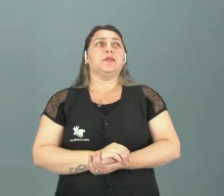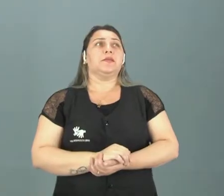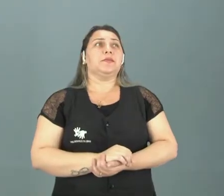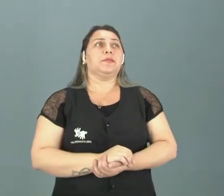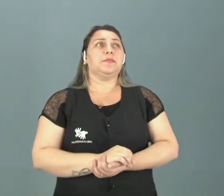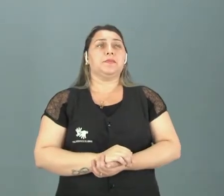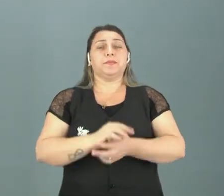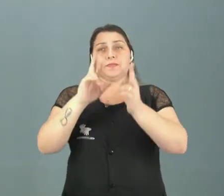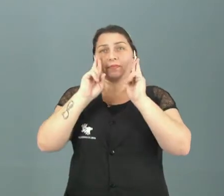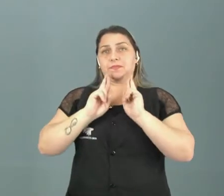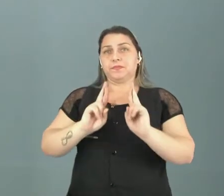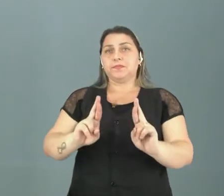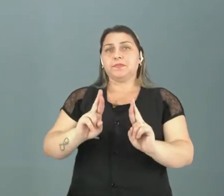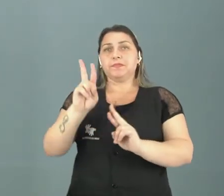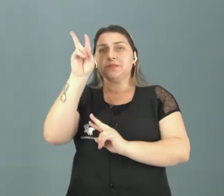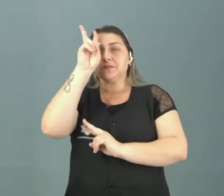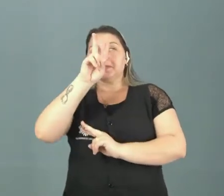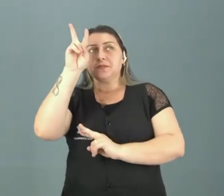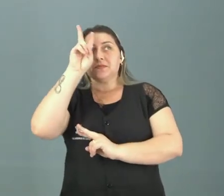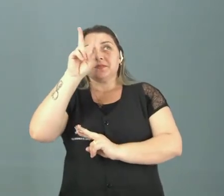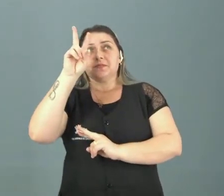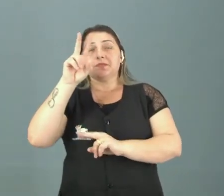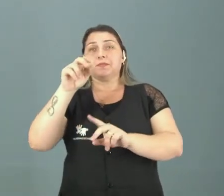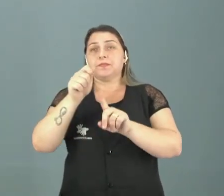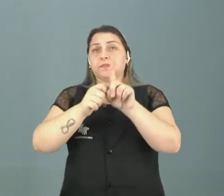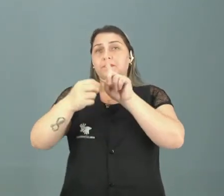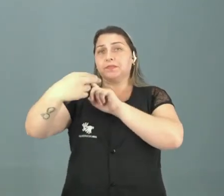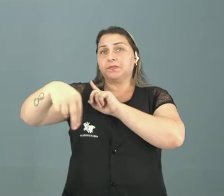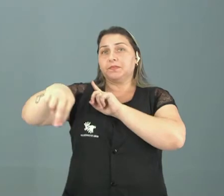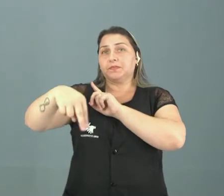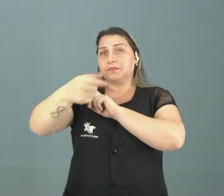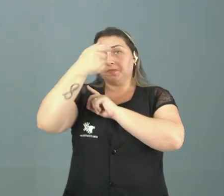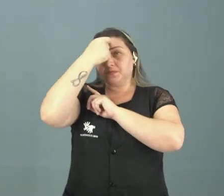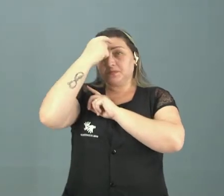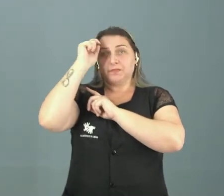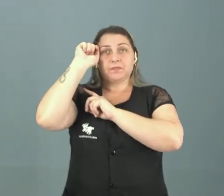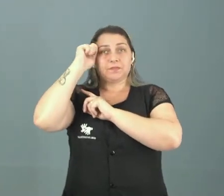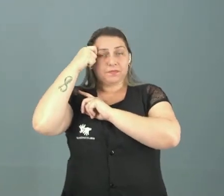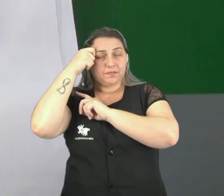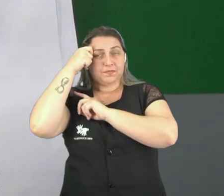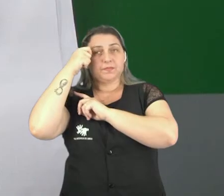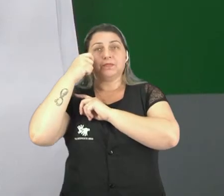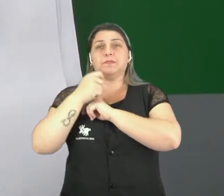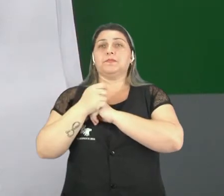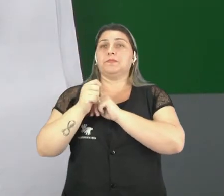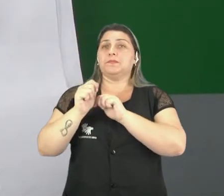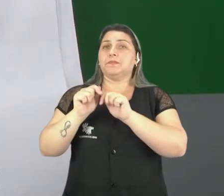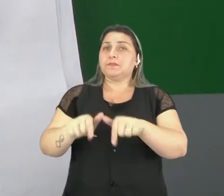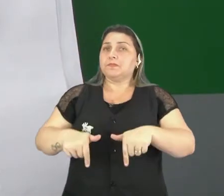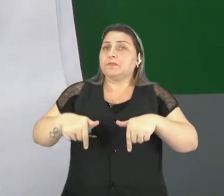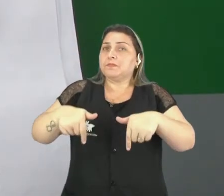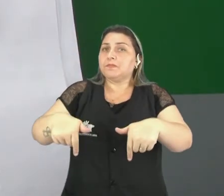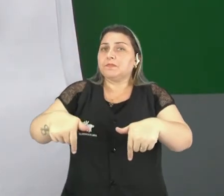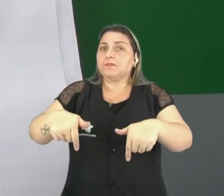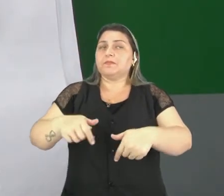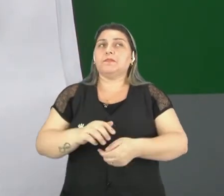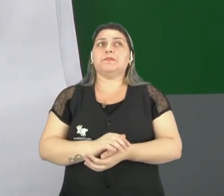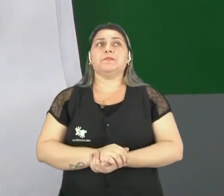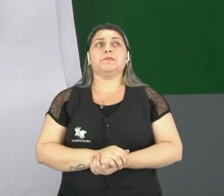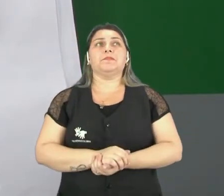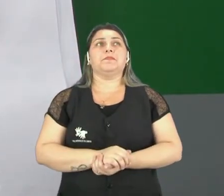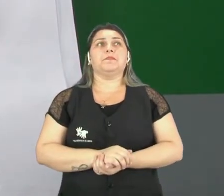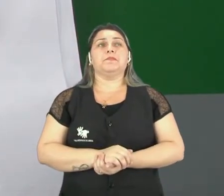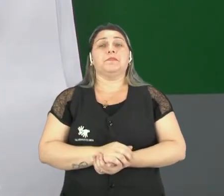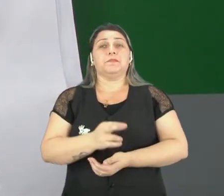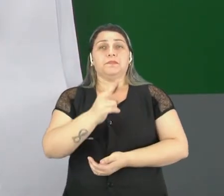esse respeito. Lembrando, esse mês de novembro que a gente fala um pouco sobre a consciência negra, a luta, né?